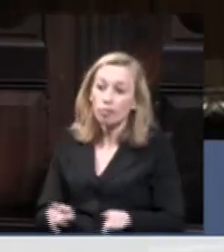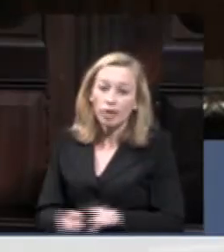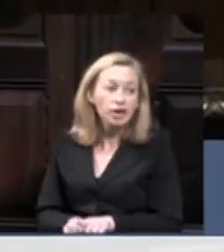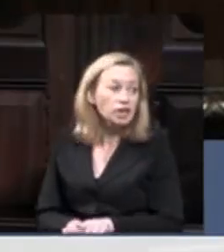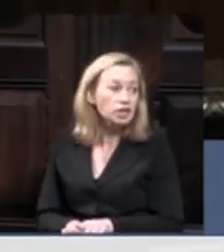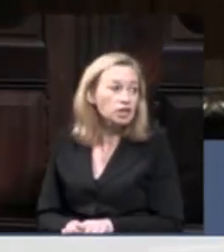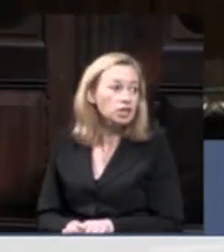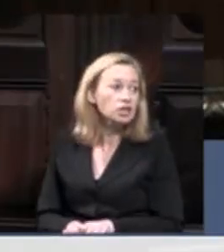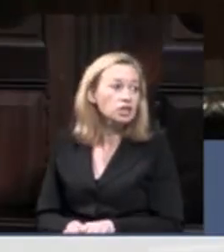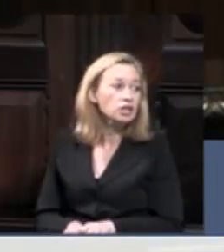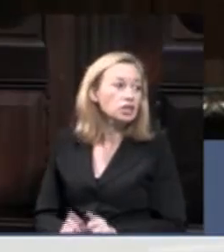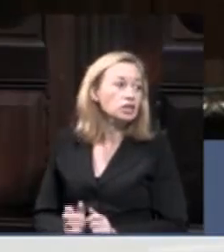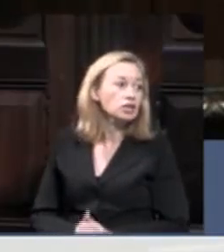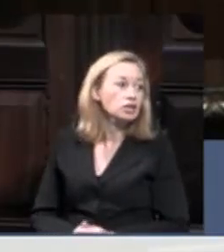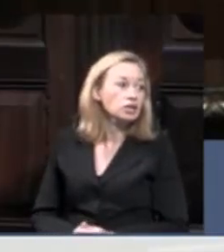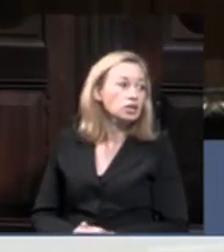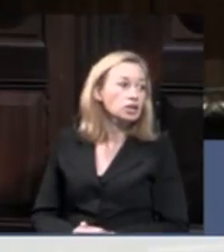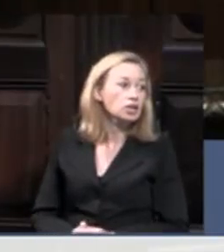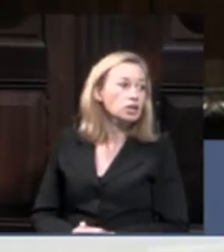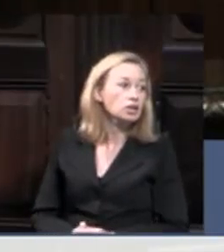que